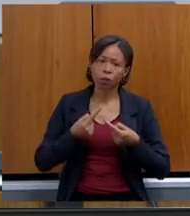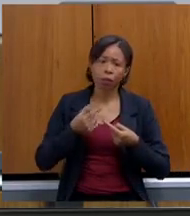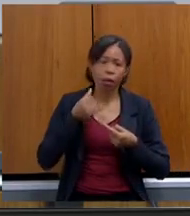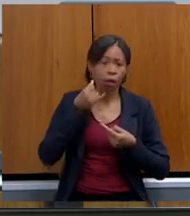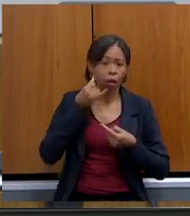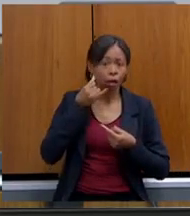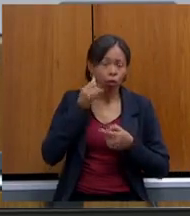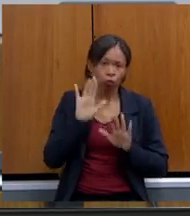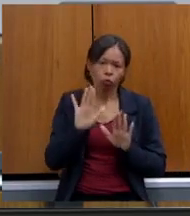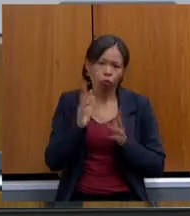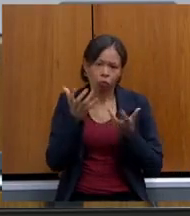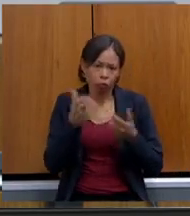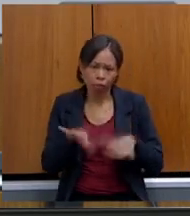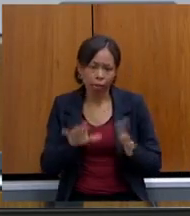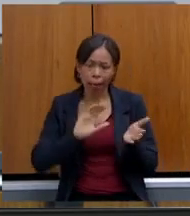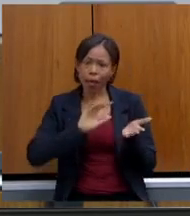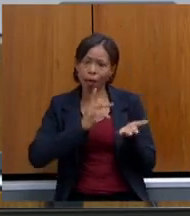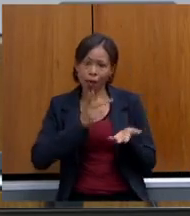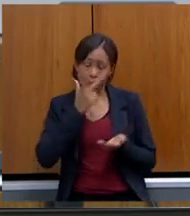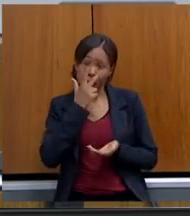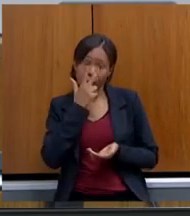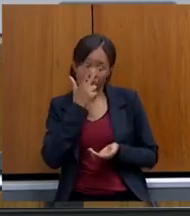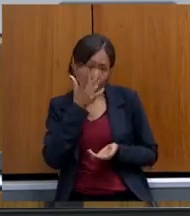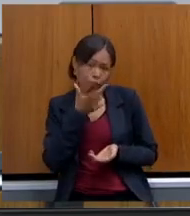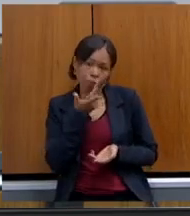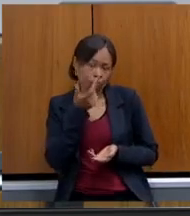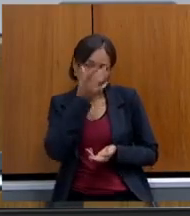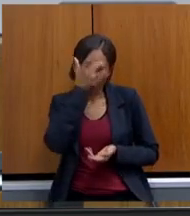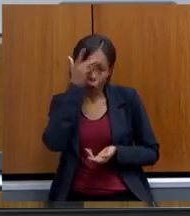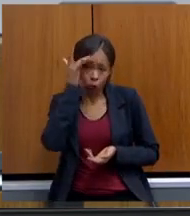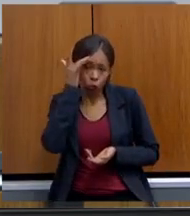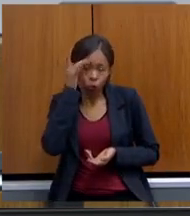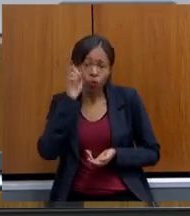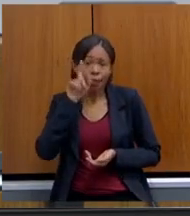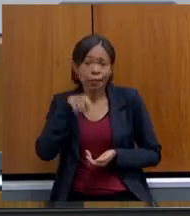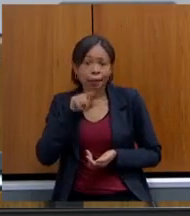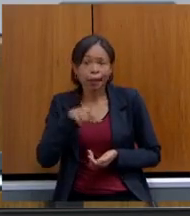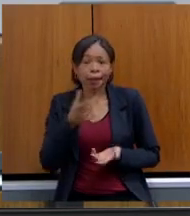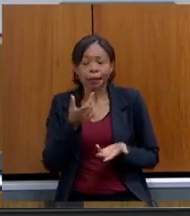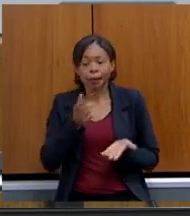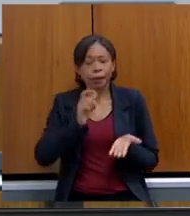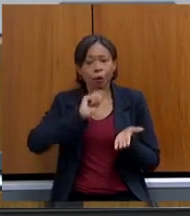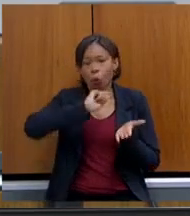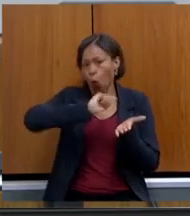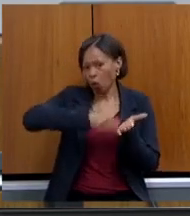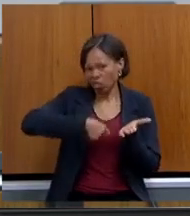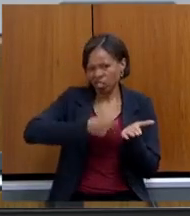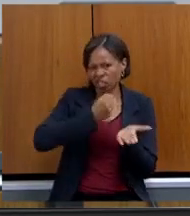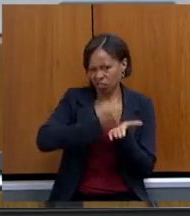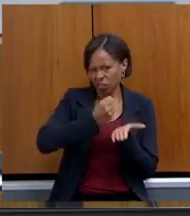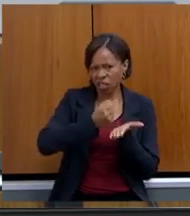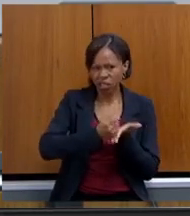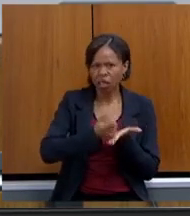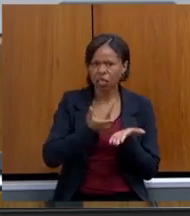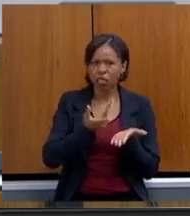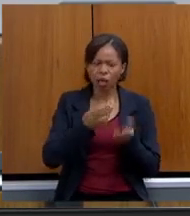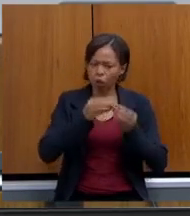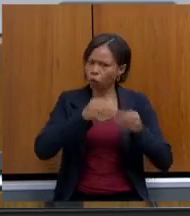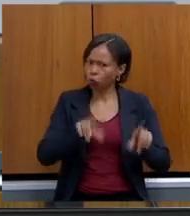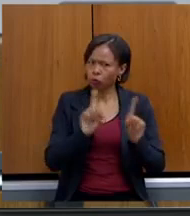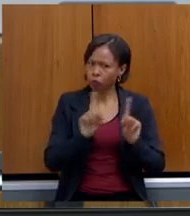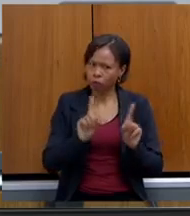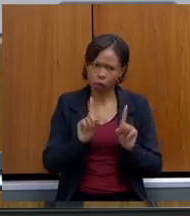designados não é isso que a gente quer nós queremos fortalecer né o professor como um todo independente ser concursado designado